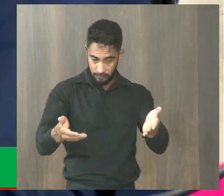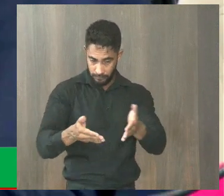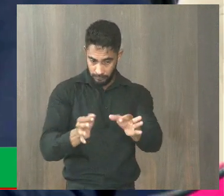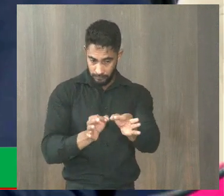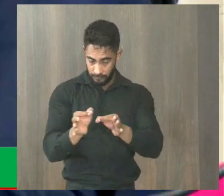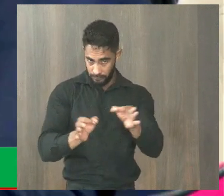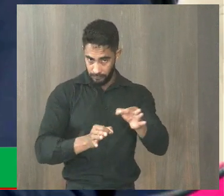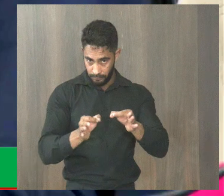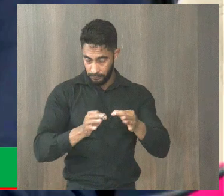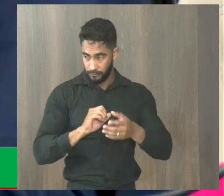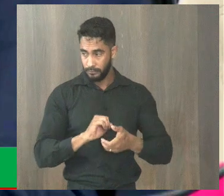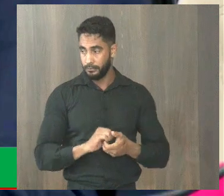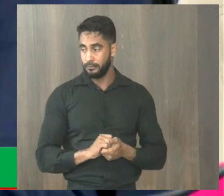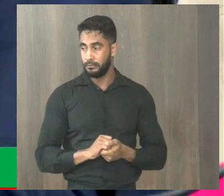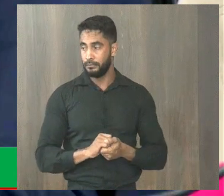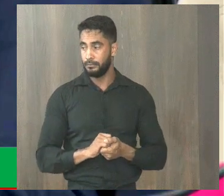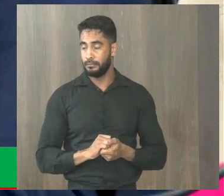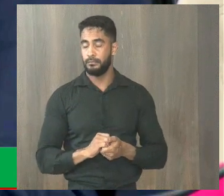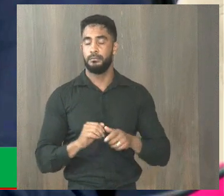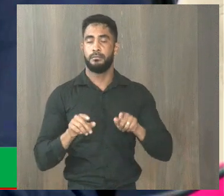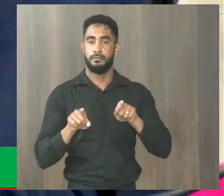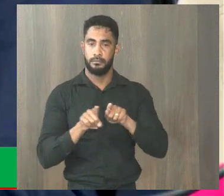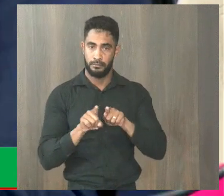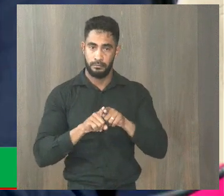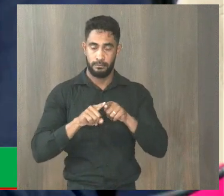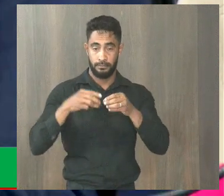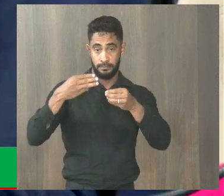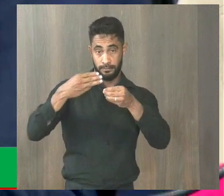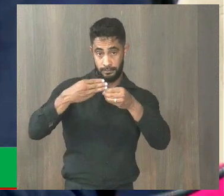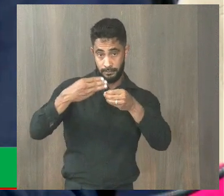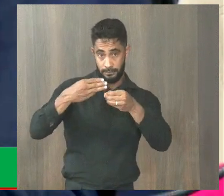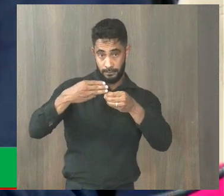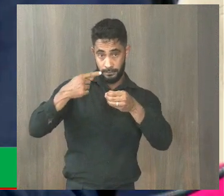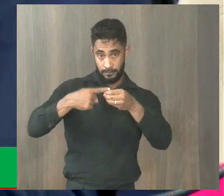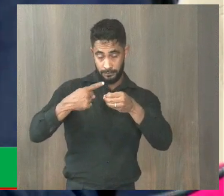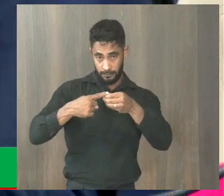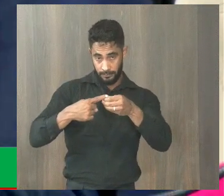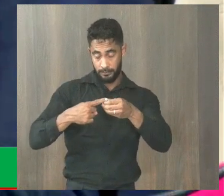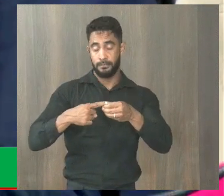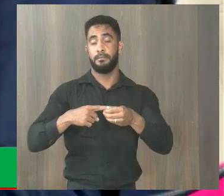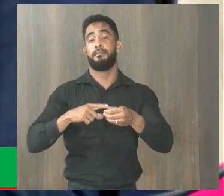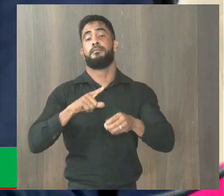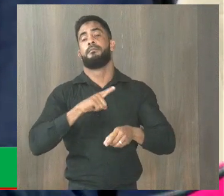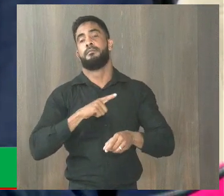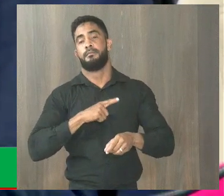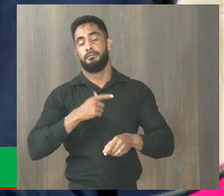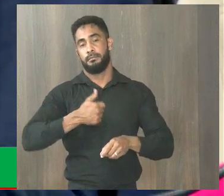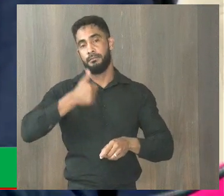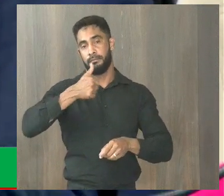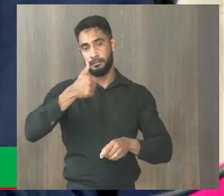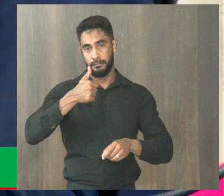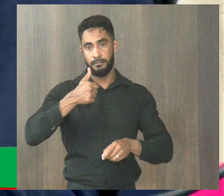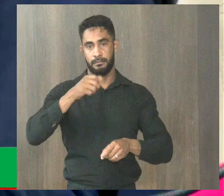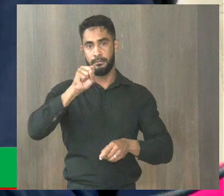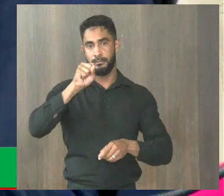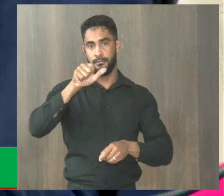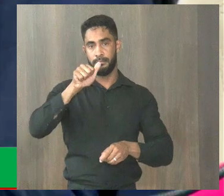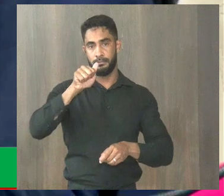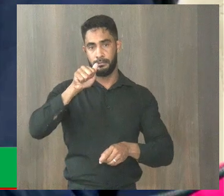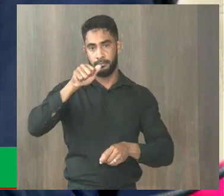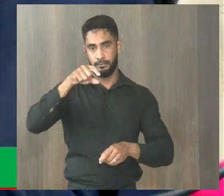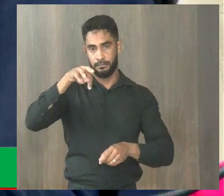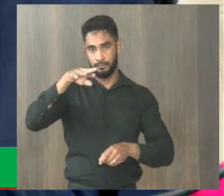planejamento. E aí, partindo para a zona urbana, eles já vão começar na primeira etapa Santa